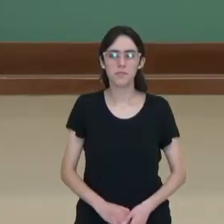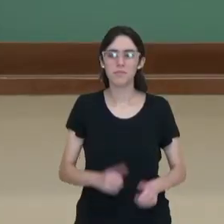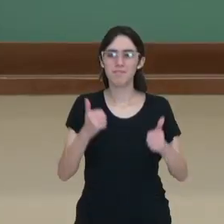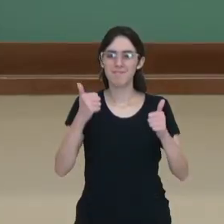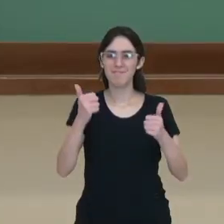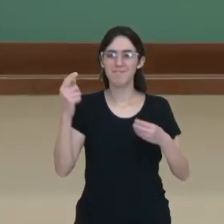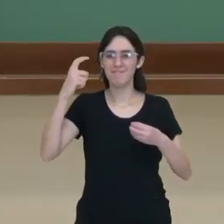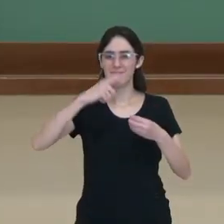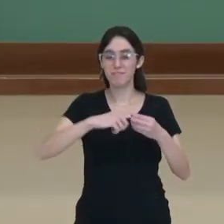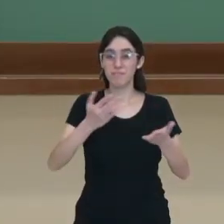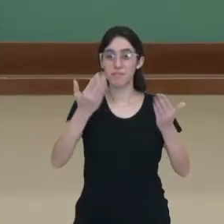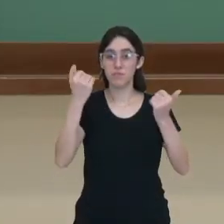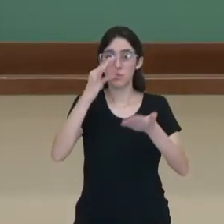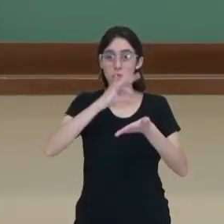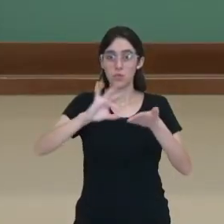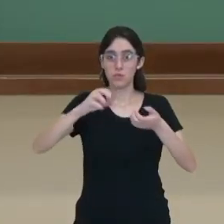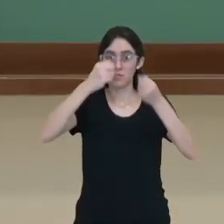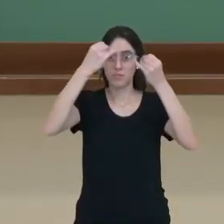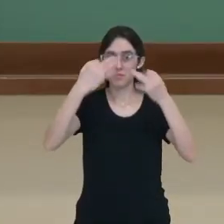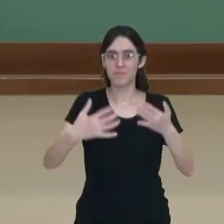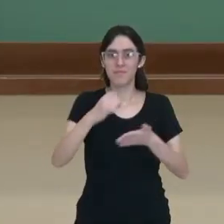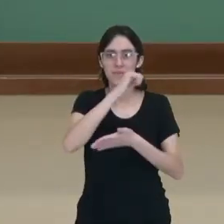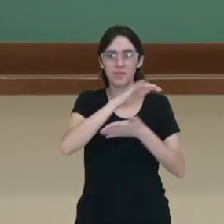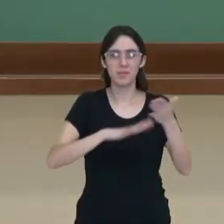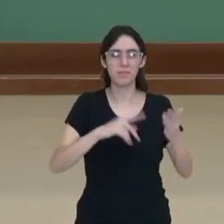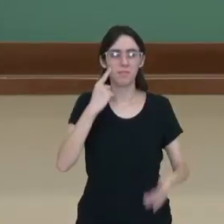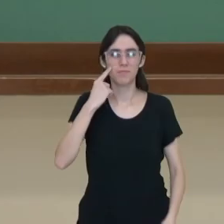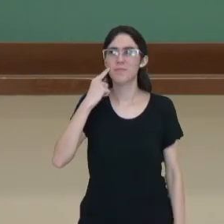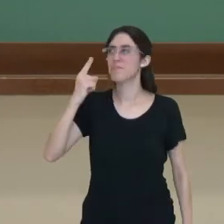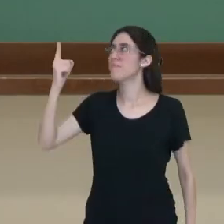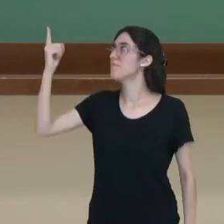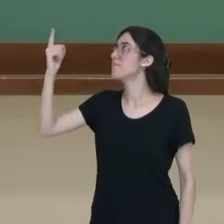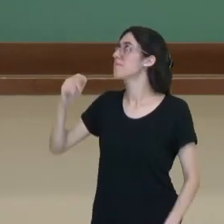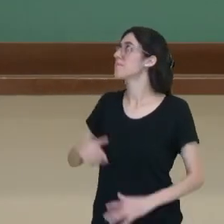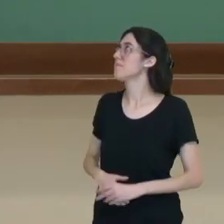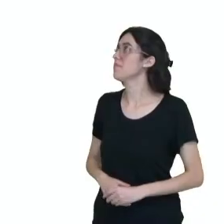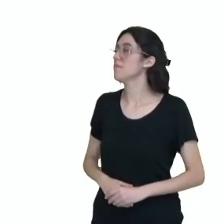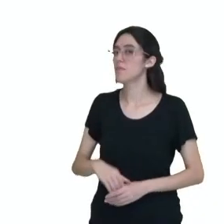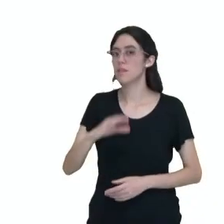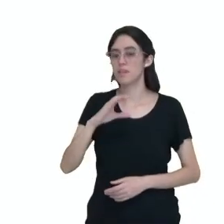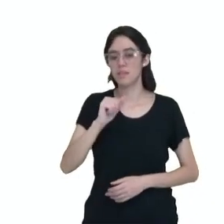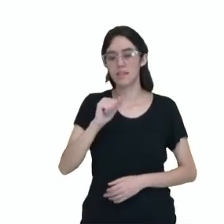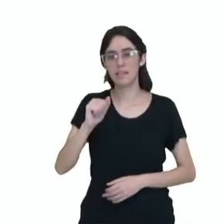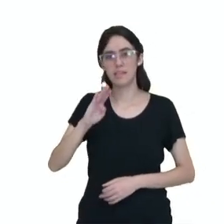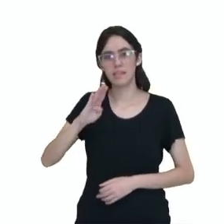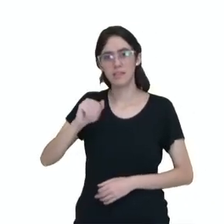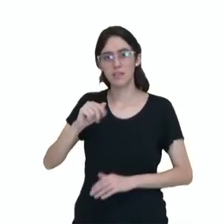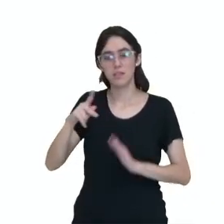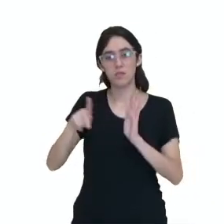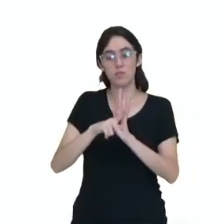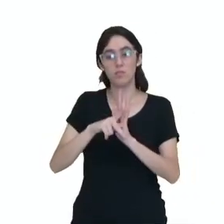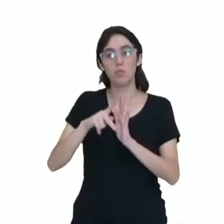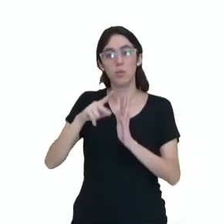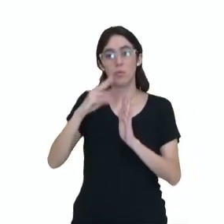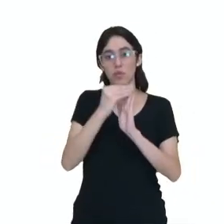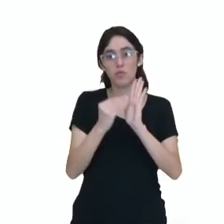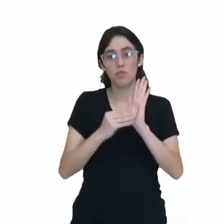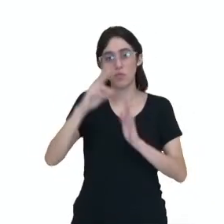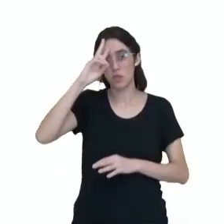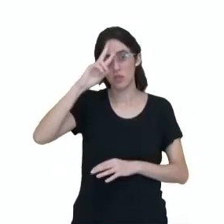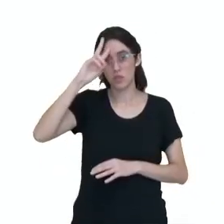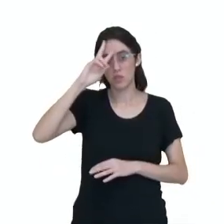Voltei. Bora lá corrigir esta junto conosco, que é a professora Jéssica. Kaaba, um exemplo de fonte histórica material. A Pedra Negra,